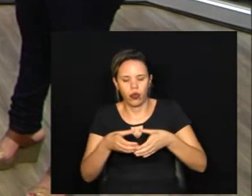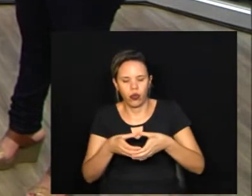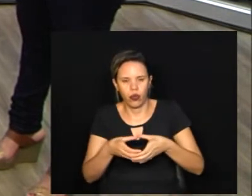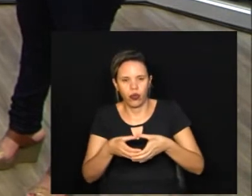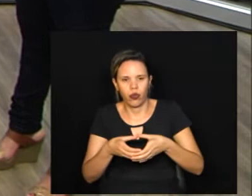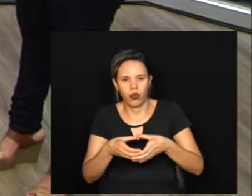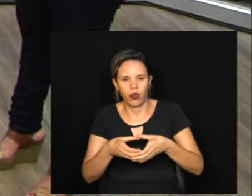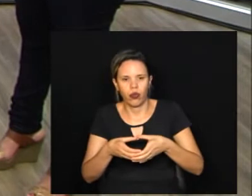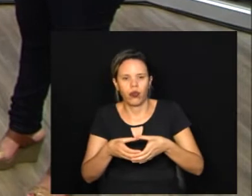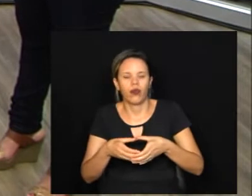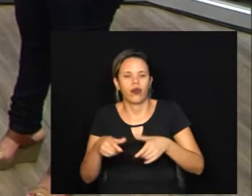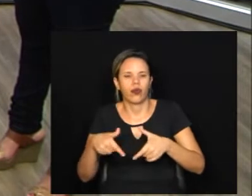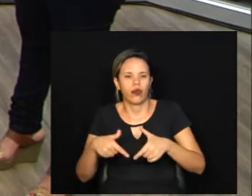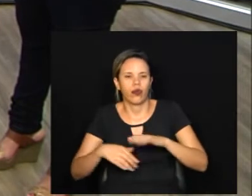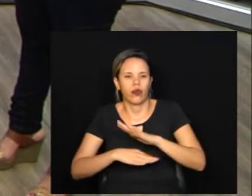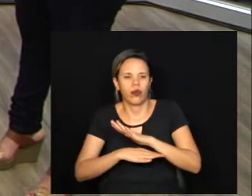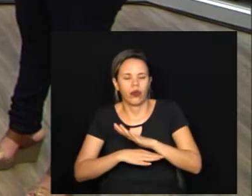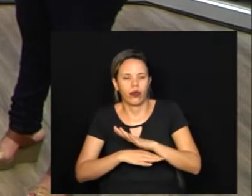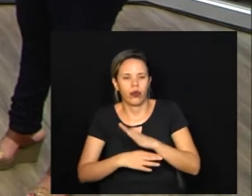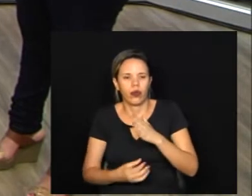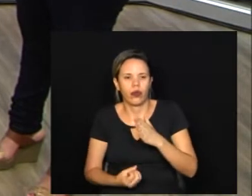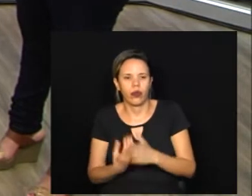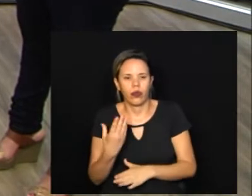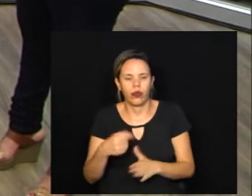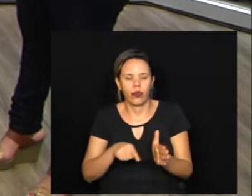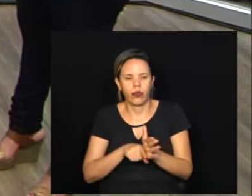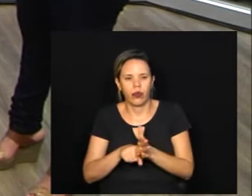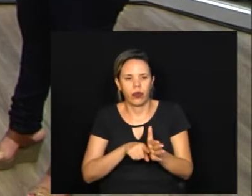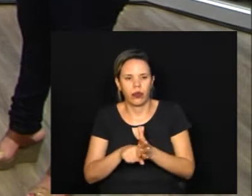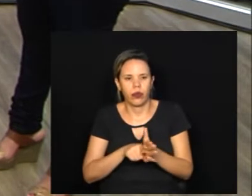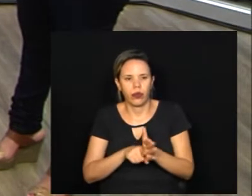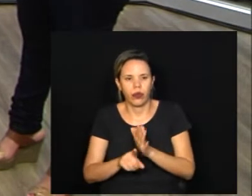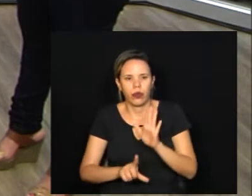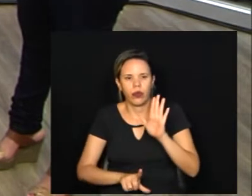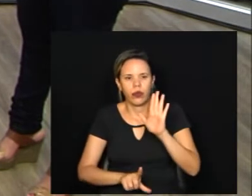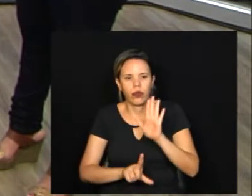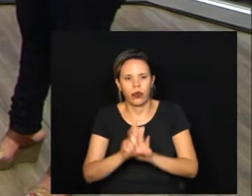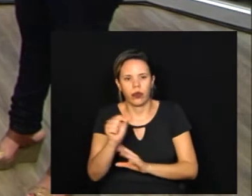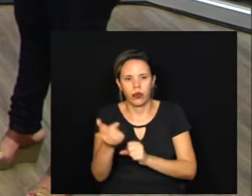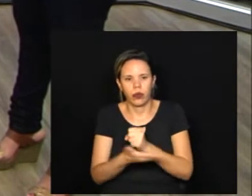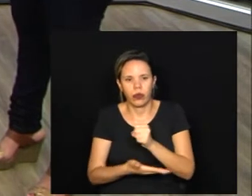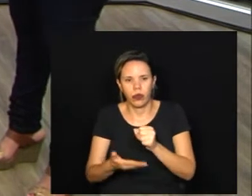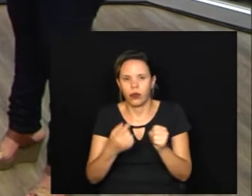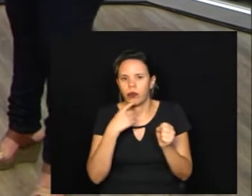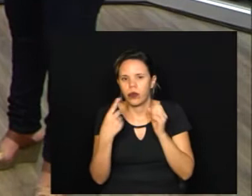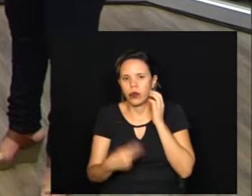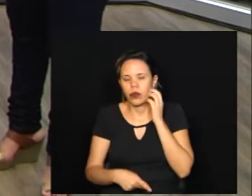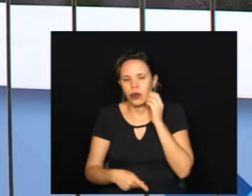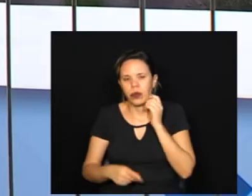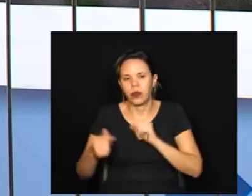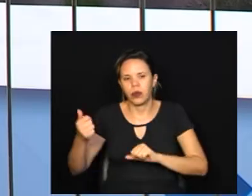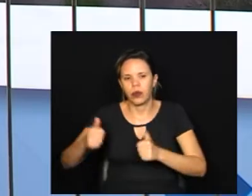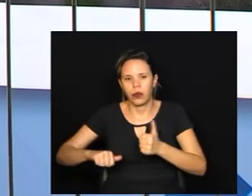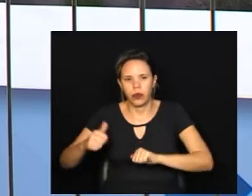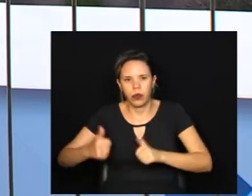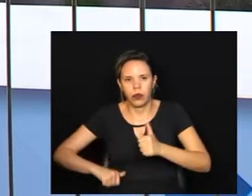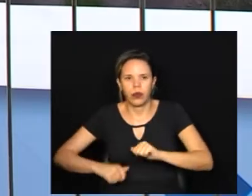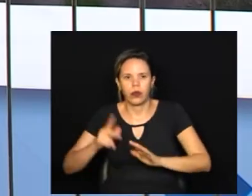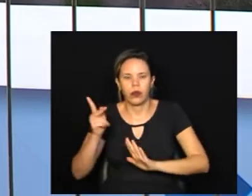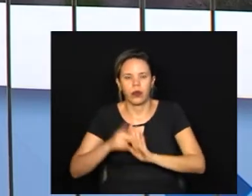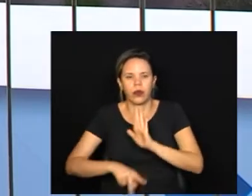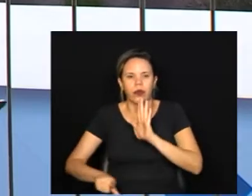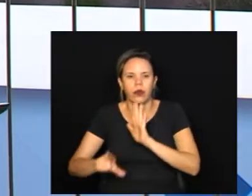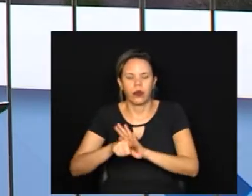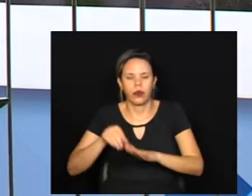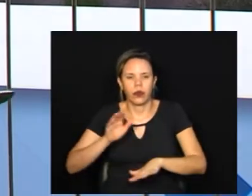para a criação e a implementação, do Renda Básica Campineiro. Na Câmara tramita um projeto de lei